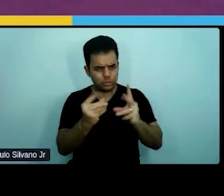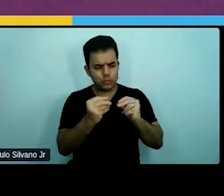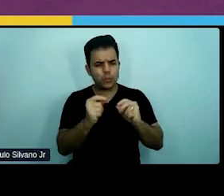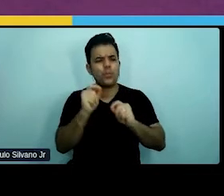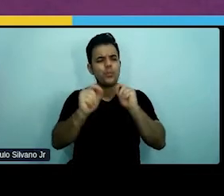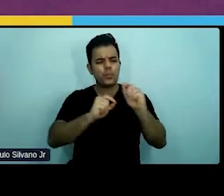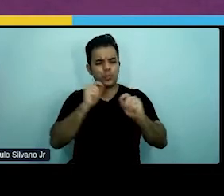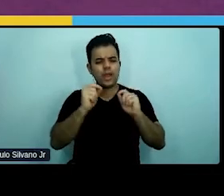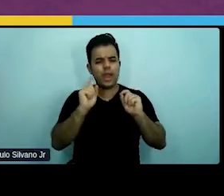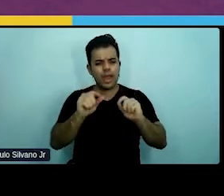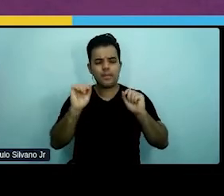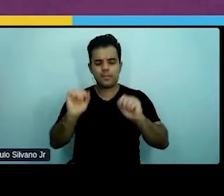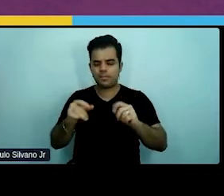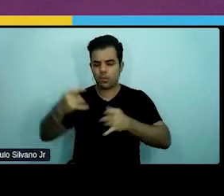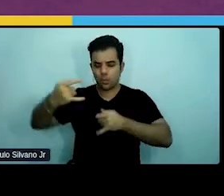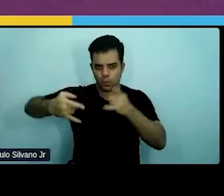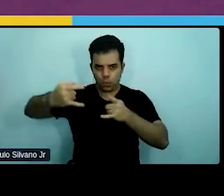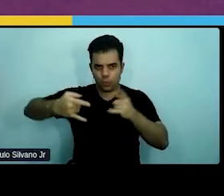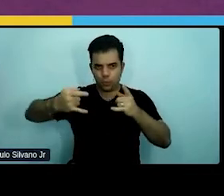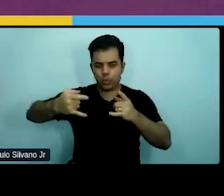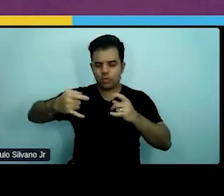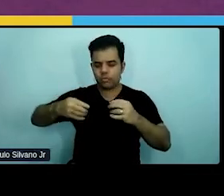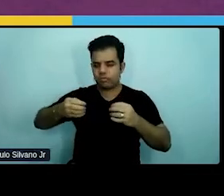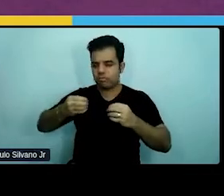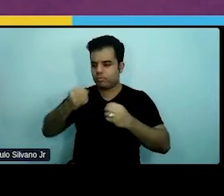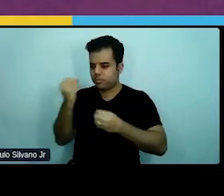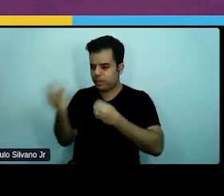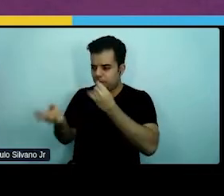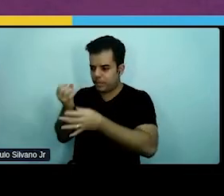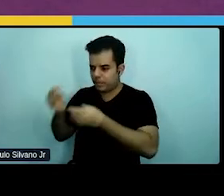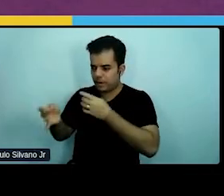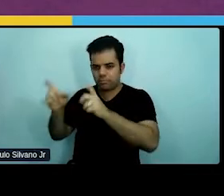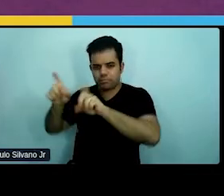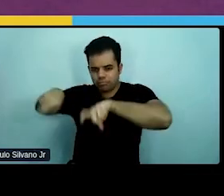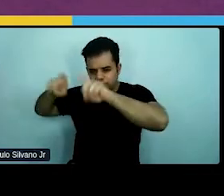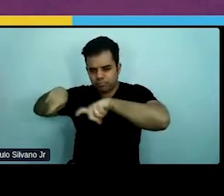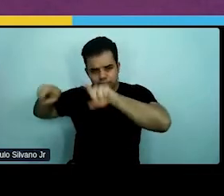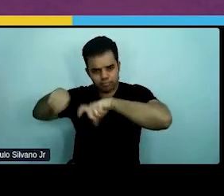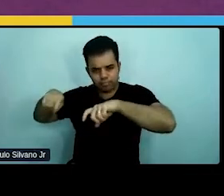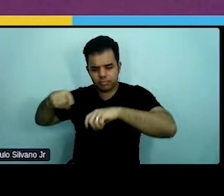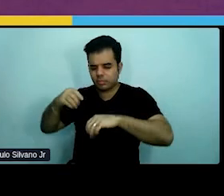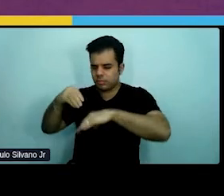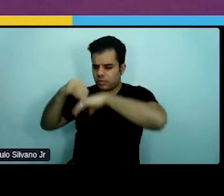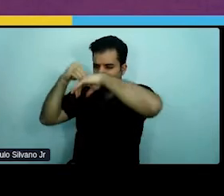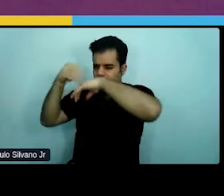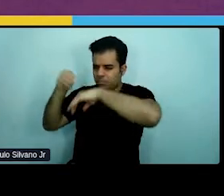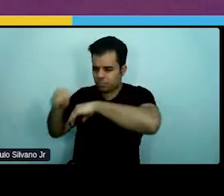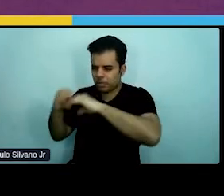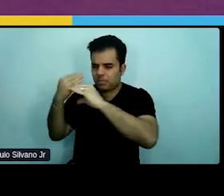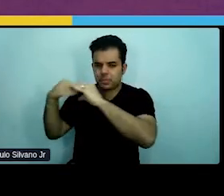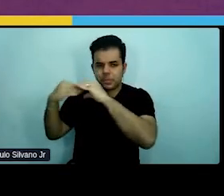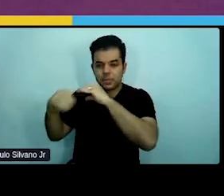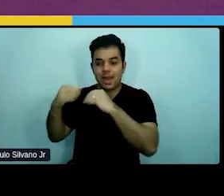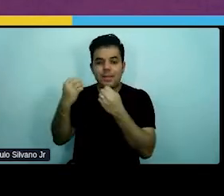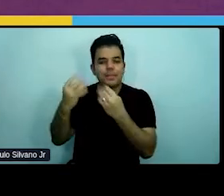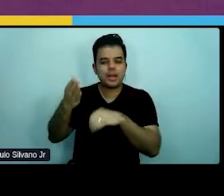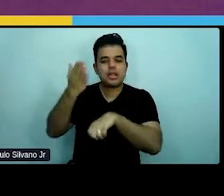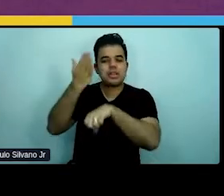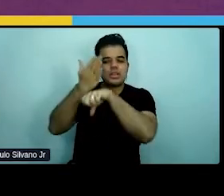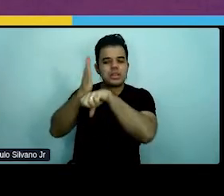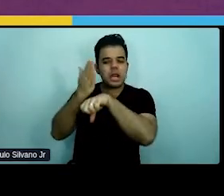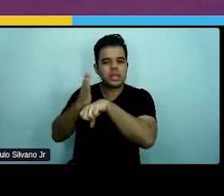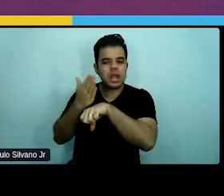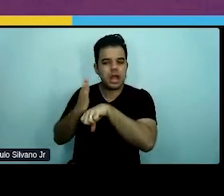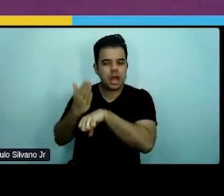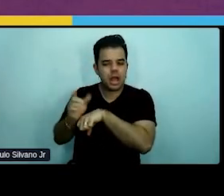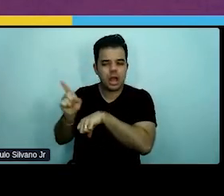seriam exibidos, né, para ele, seriam entregues para a máquina, e aí para ela poder praticar, né, e